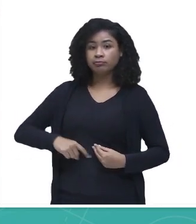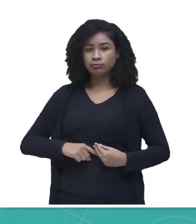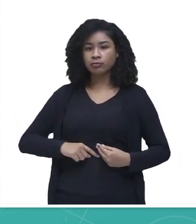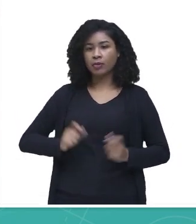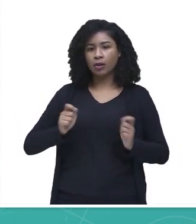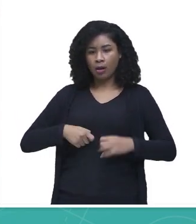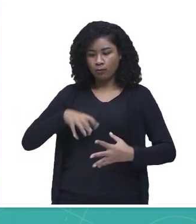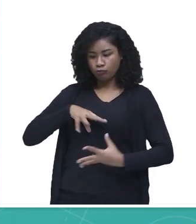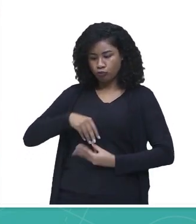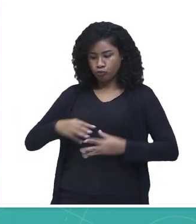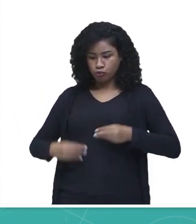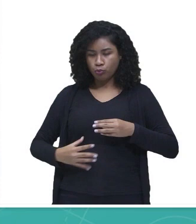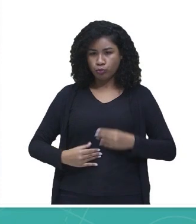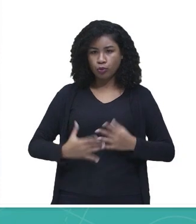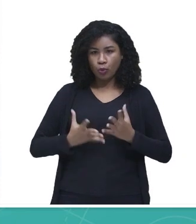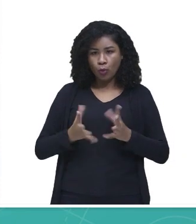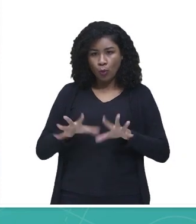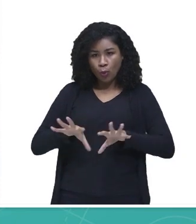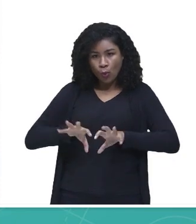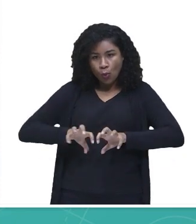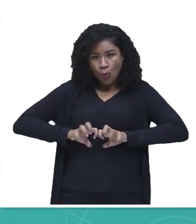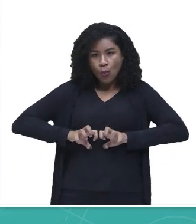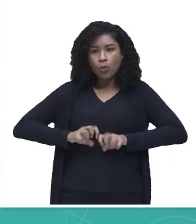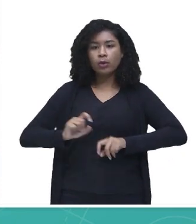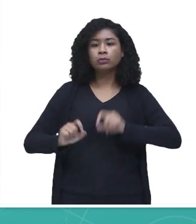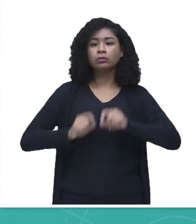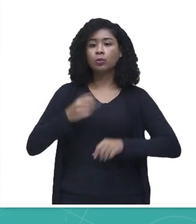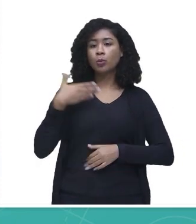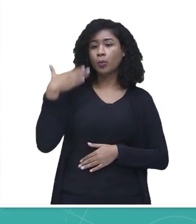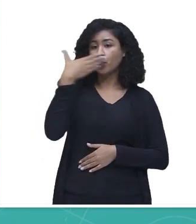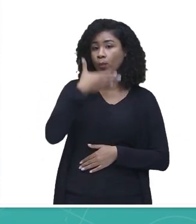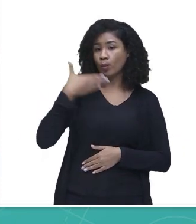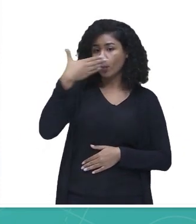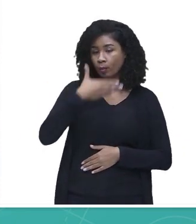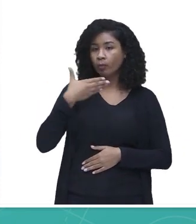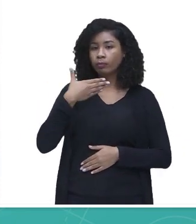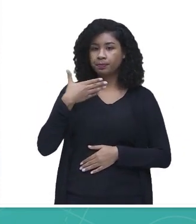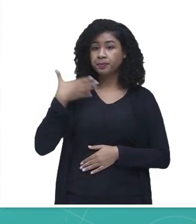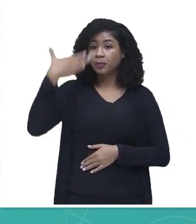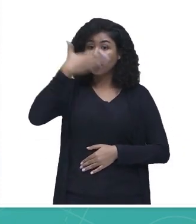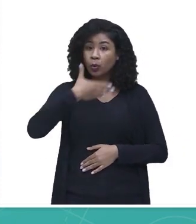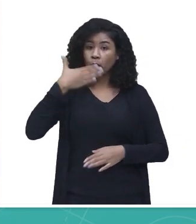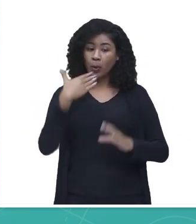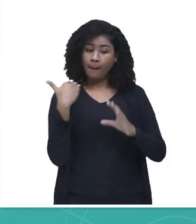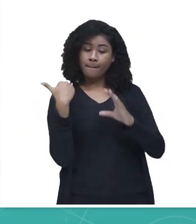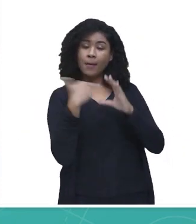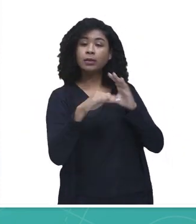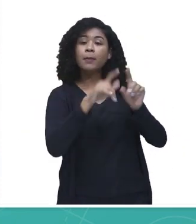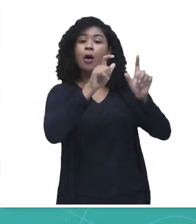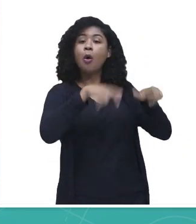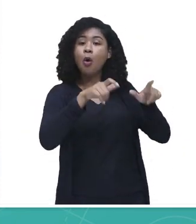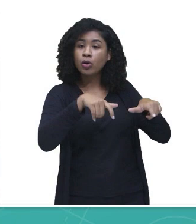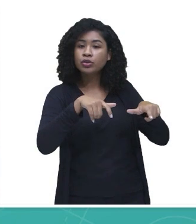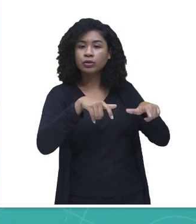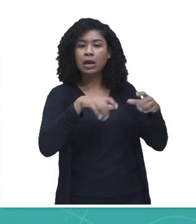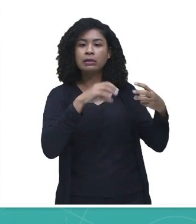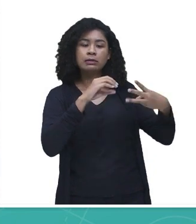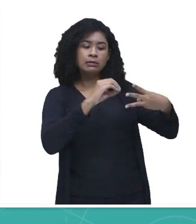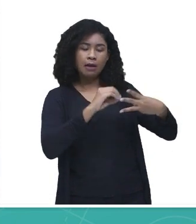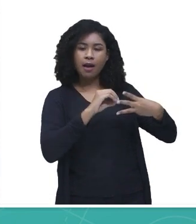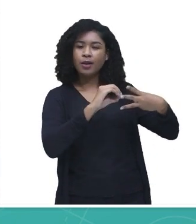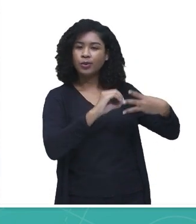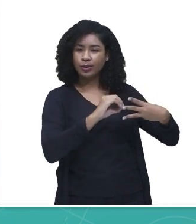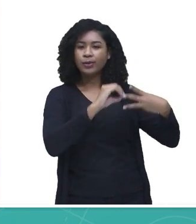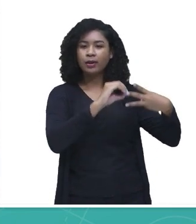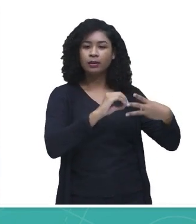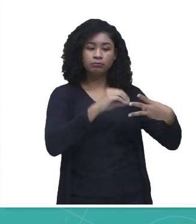glicose. Glicose vai ser enviada para as nossas células, através do sangue. O oxigênio chega